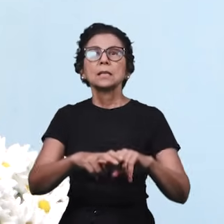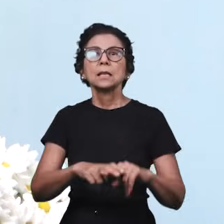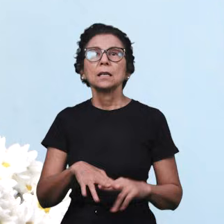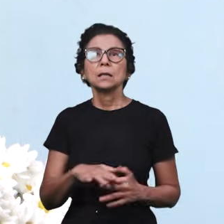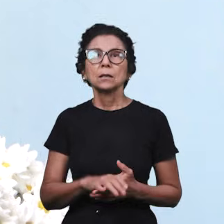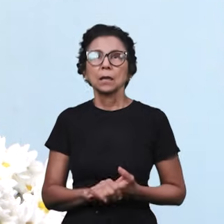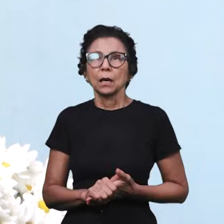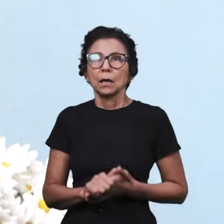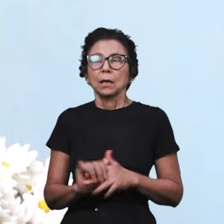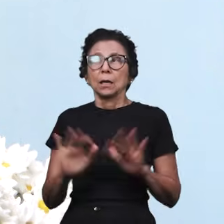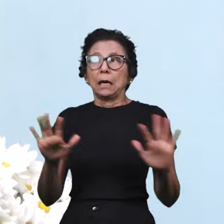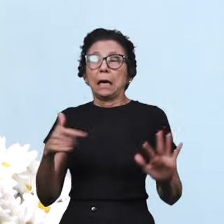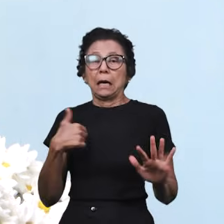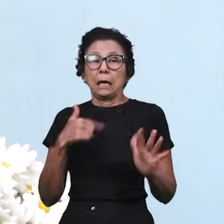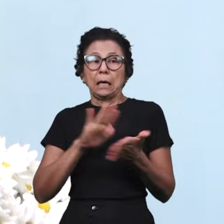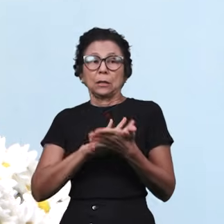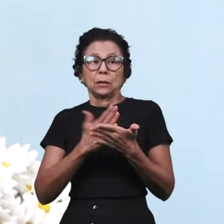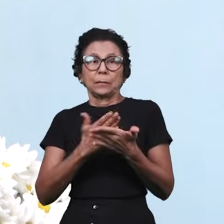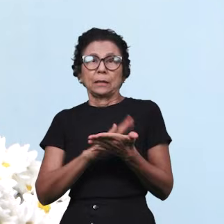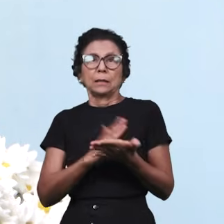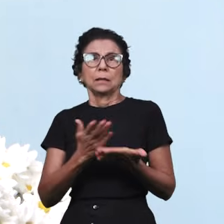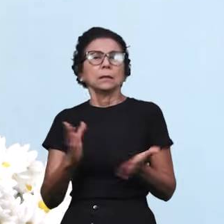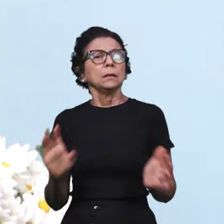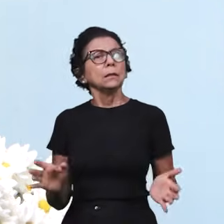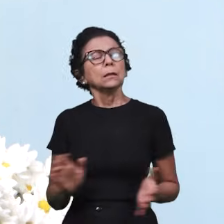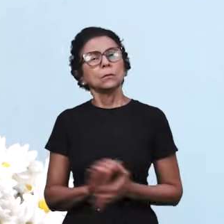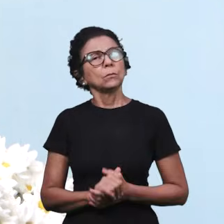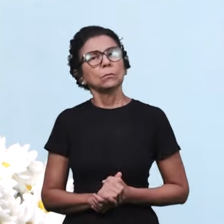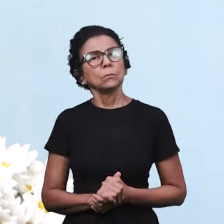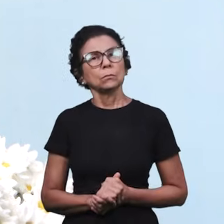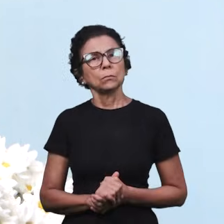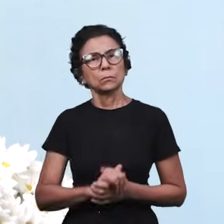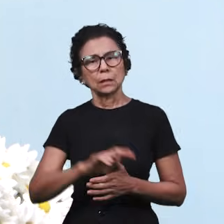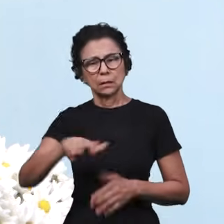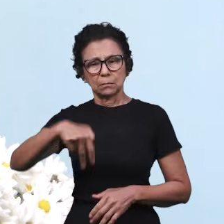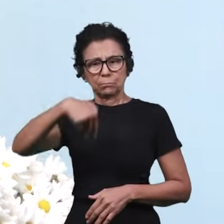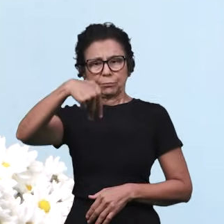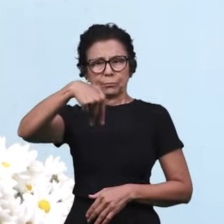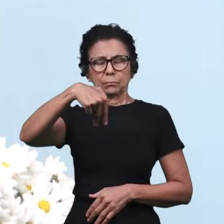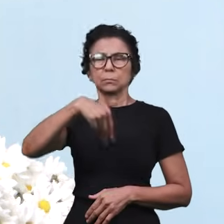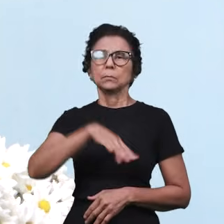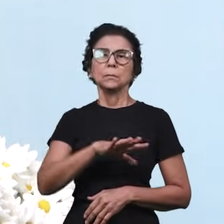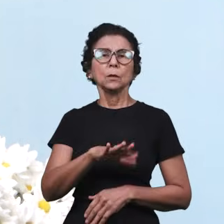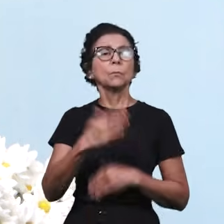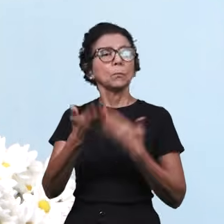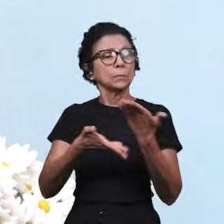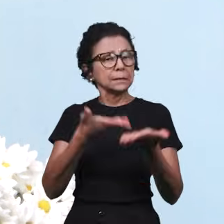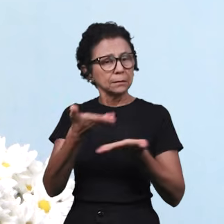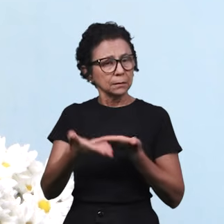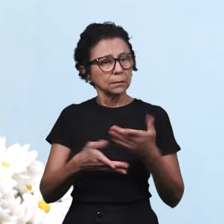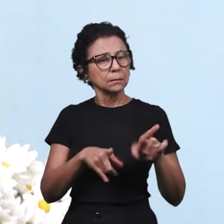Não, irmãos, a Libras não é só para ficar lá na frente, mas é para dar assistência. Exatamente. Sabe, é para aprender.